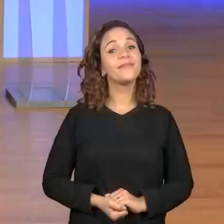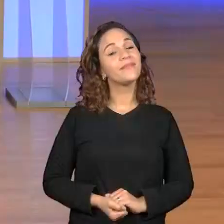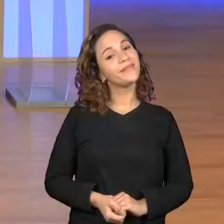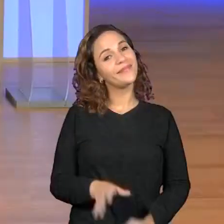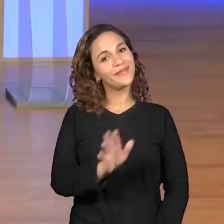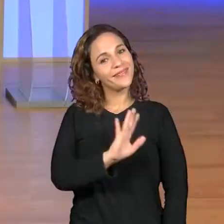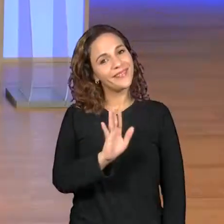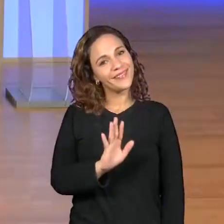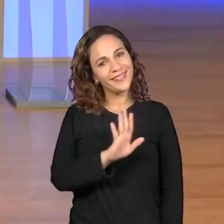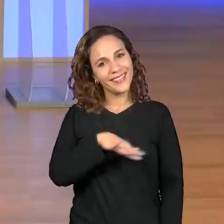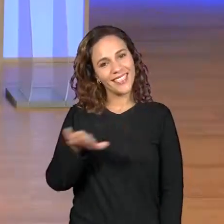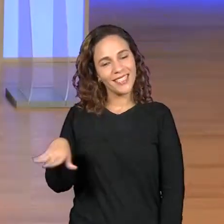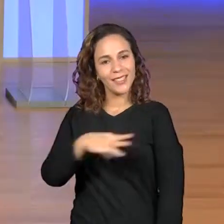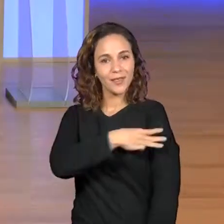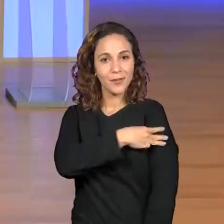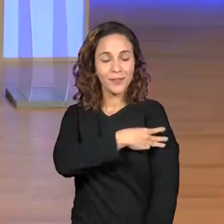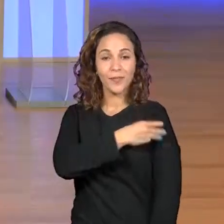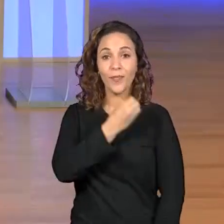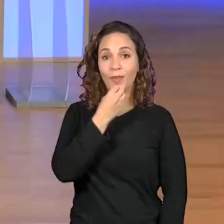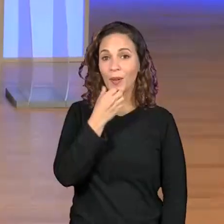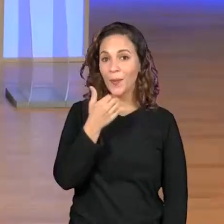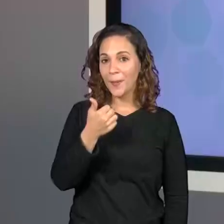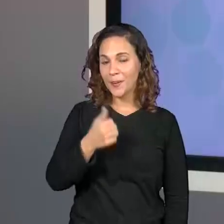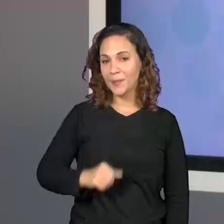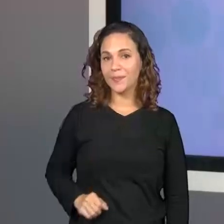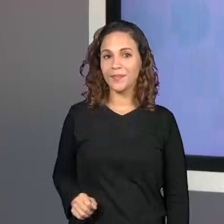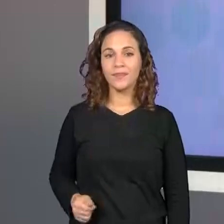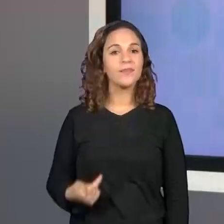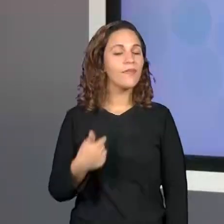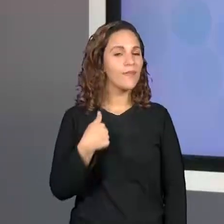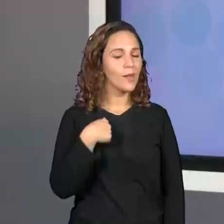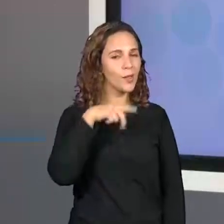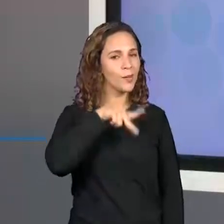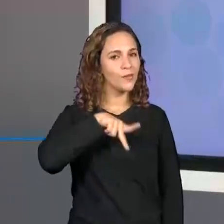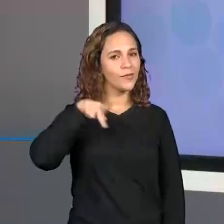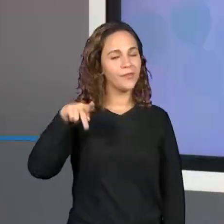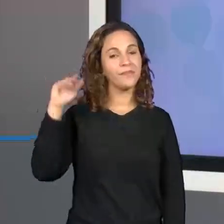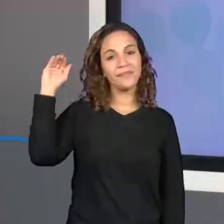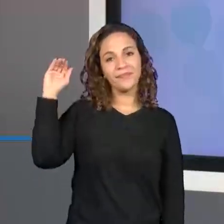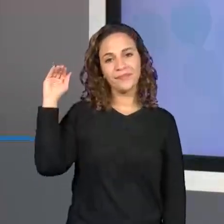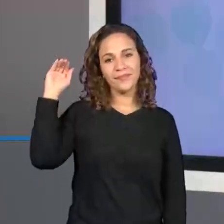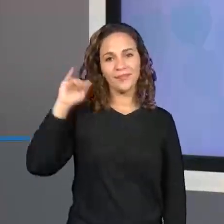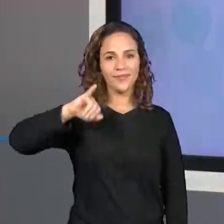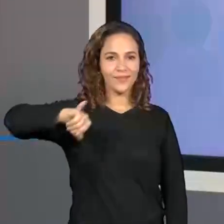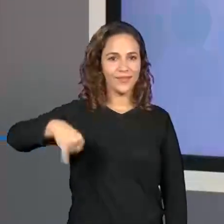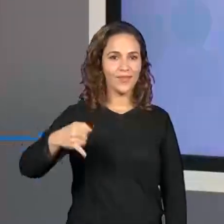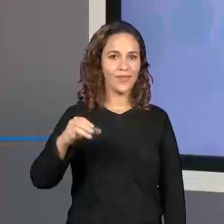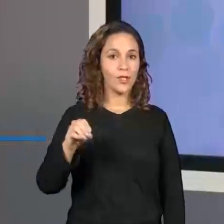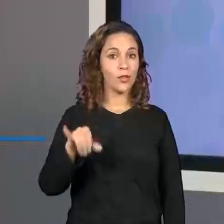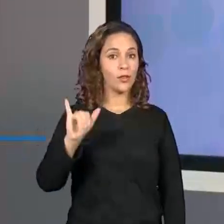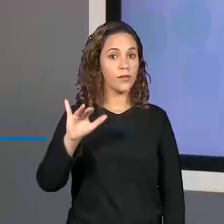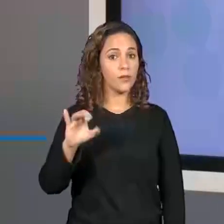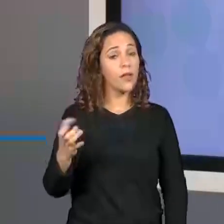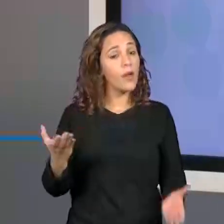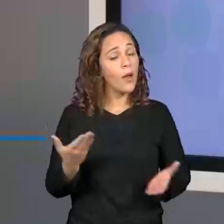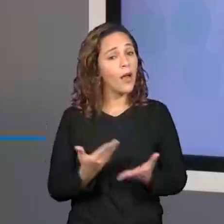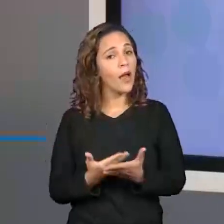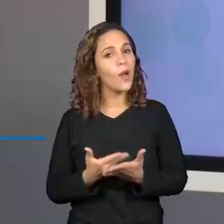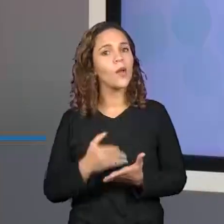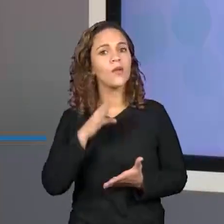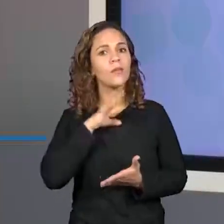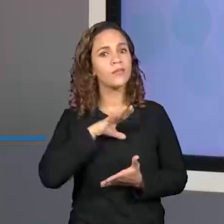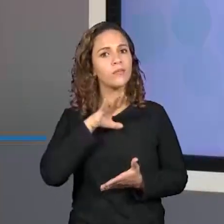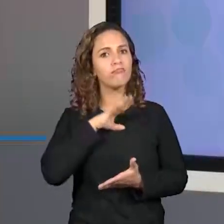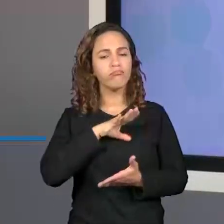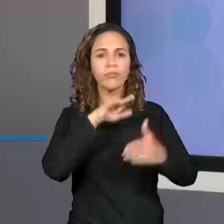Olá, estudantes do terceiro ano, tudo bom com vocês? Eu sou a professora Joyce e essa é mais uma aula de língua portuguesa que ficará